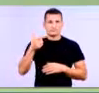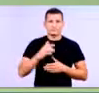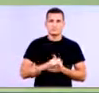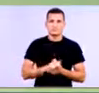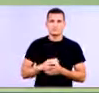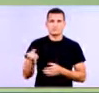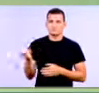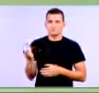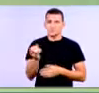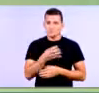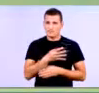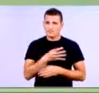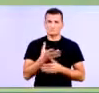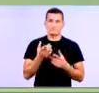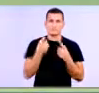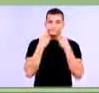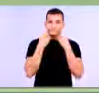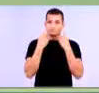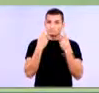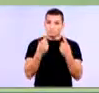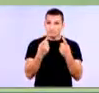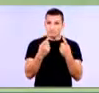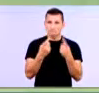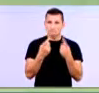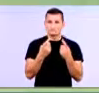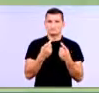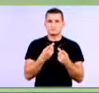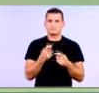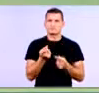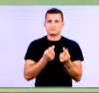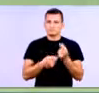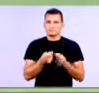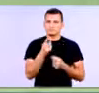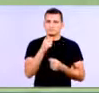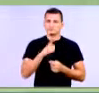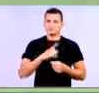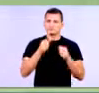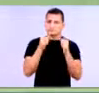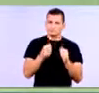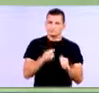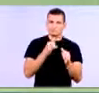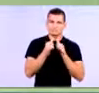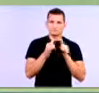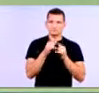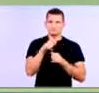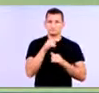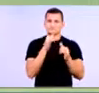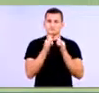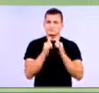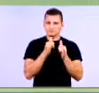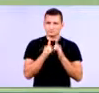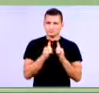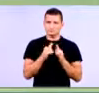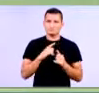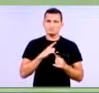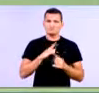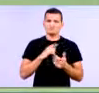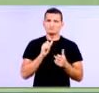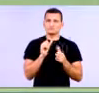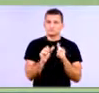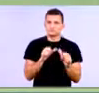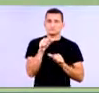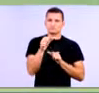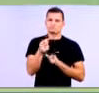novas perspectivas de negócios. Uma vez que você tenha poder da informação e essa informação está